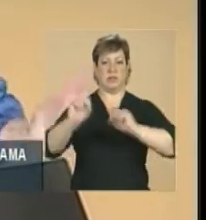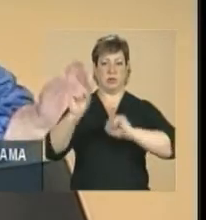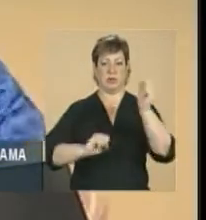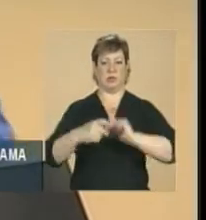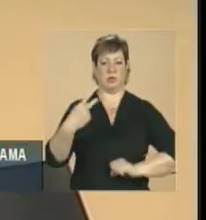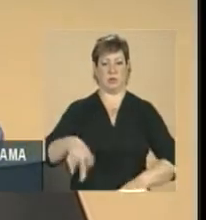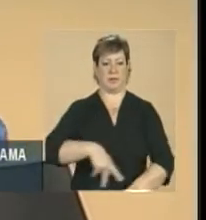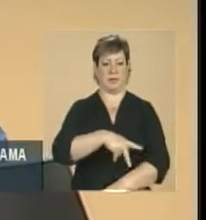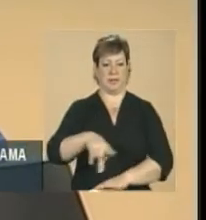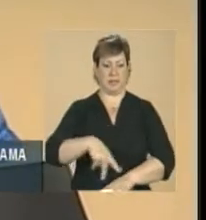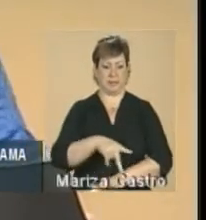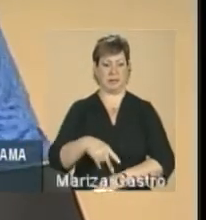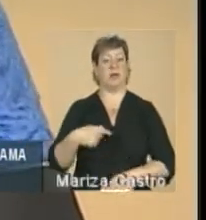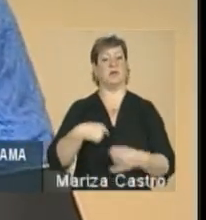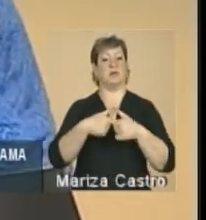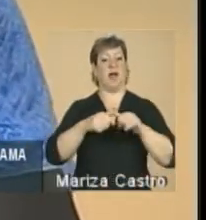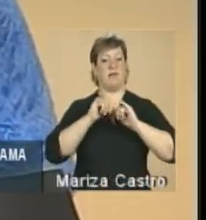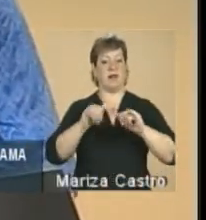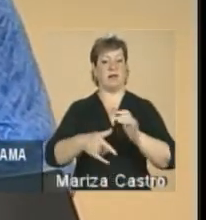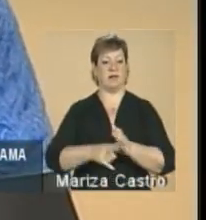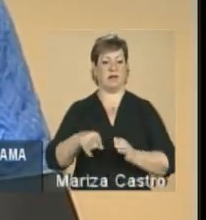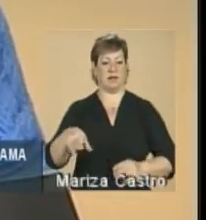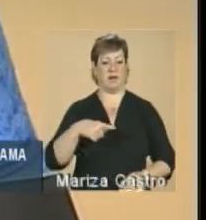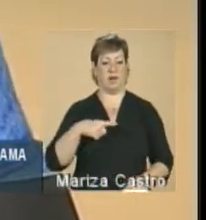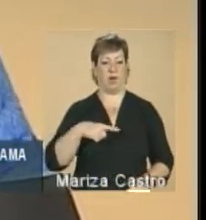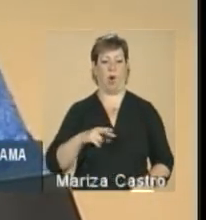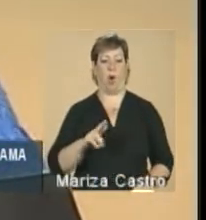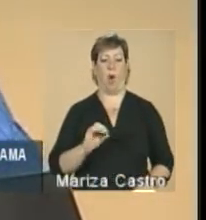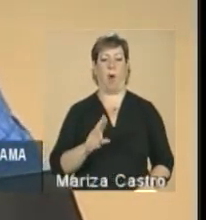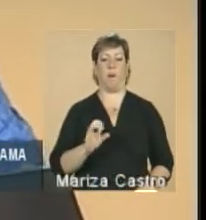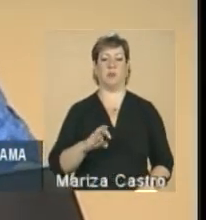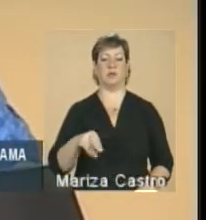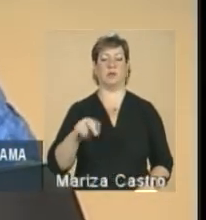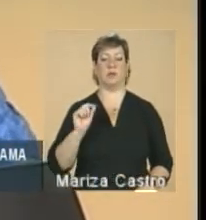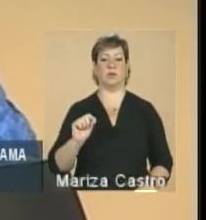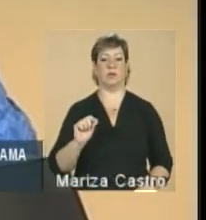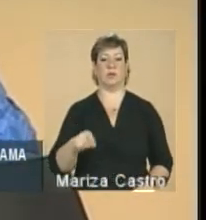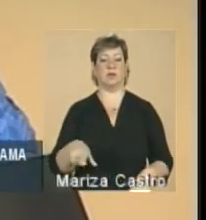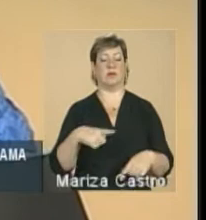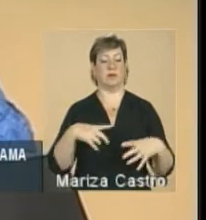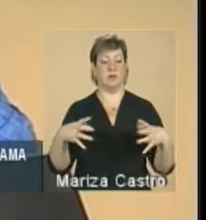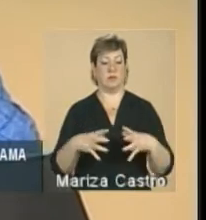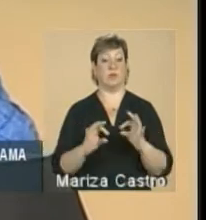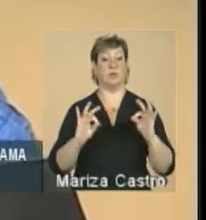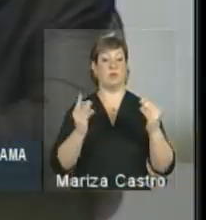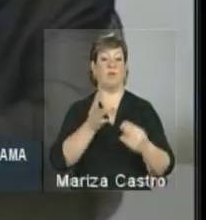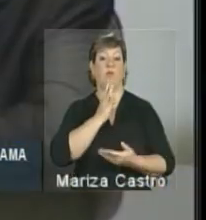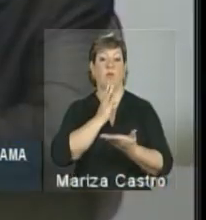Eu estava dizendo para o Robson que não só serão conhecidos como federação,